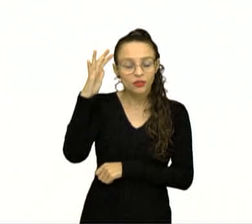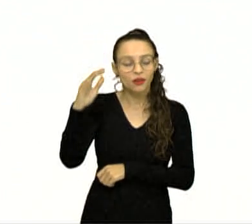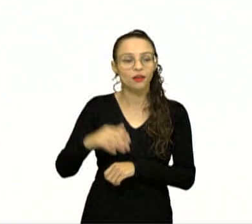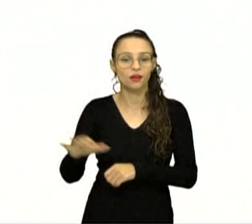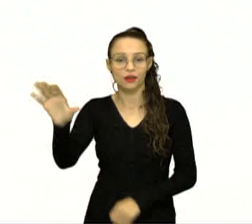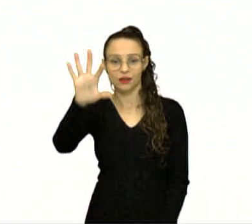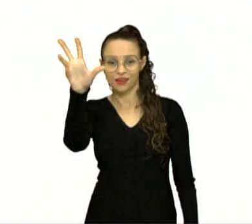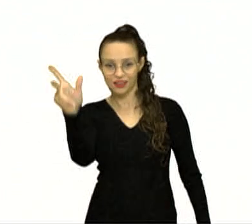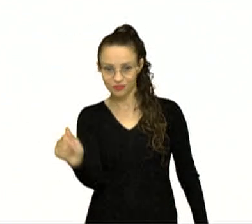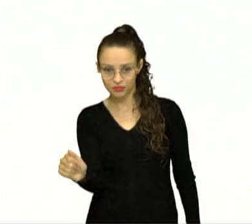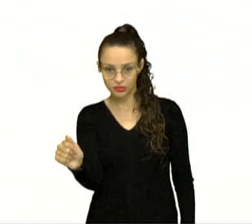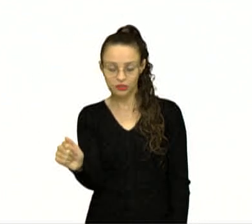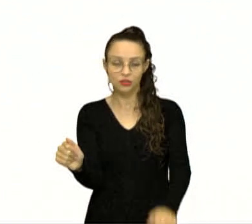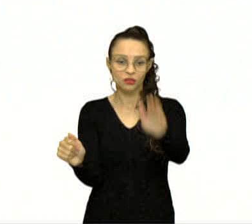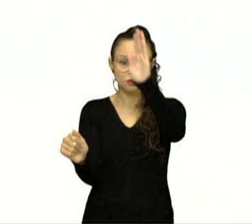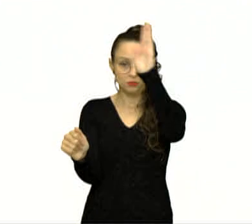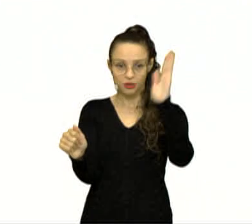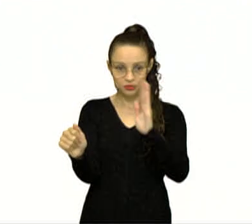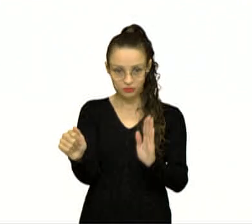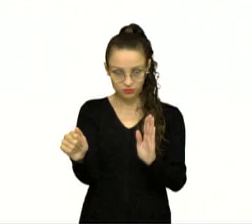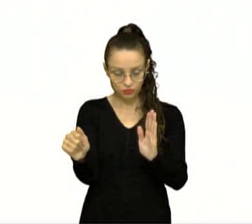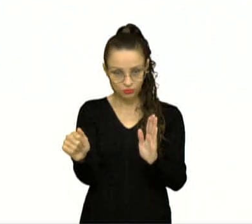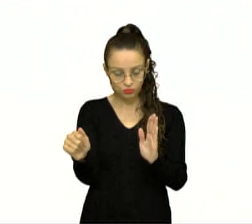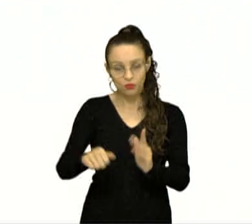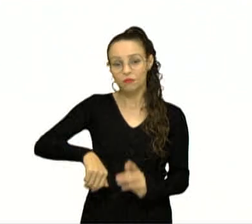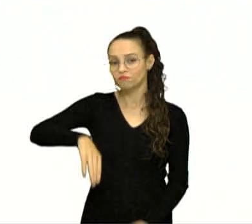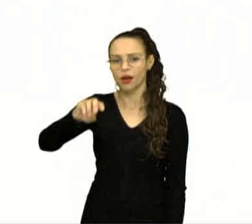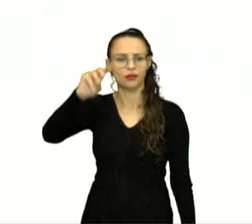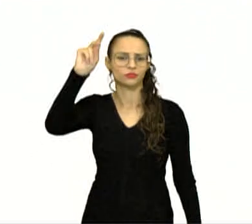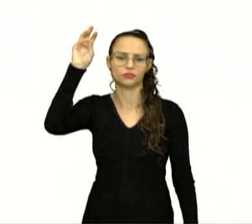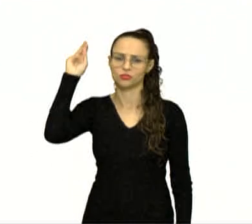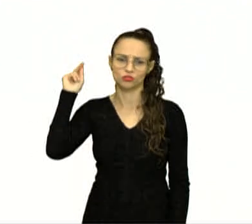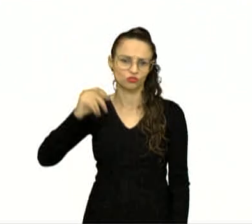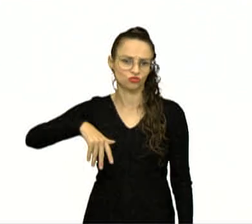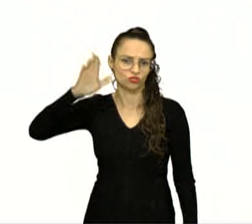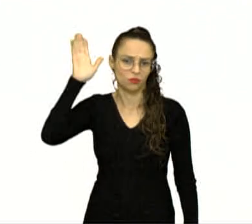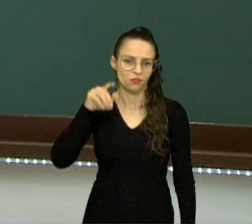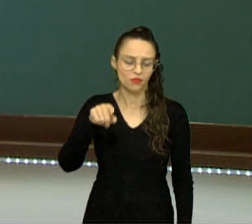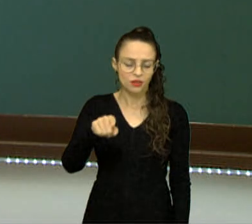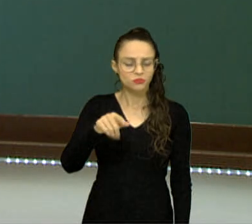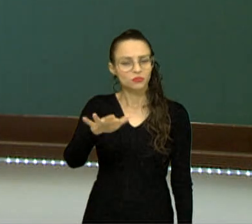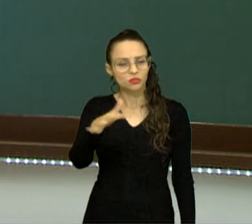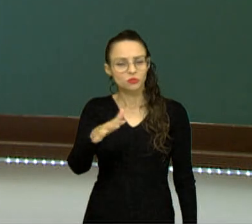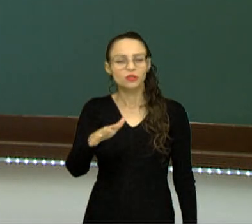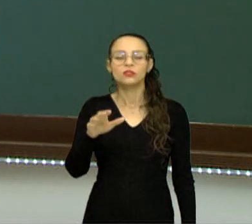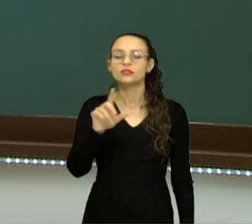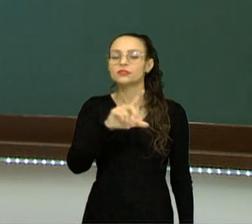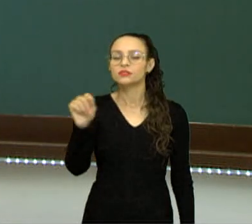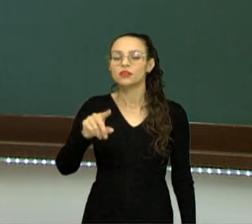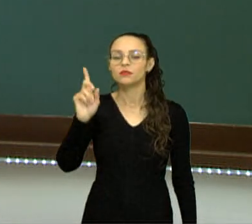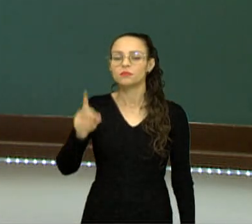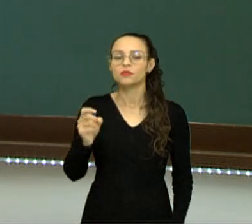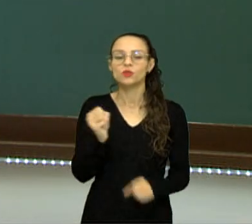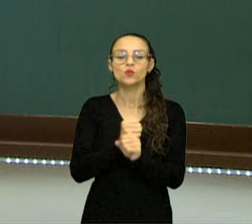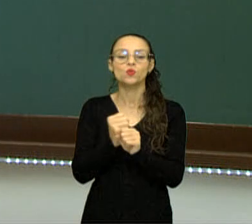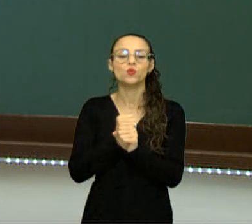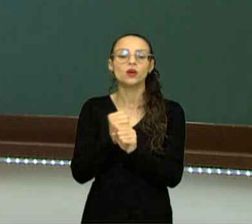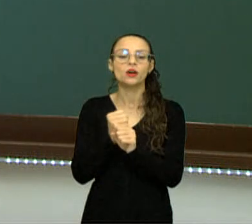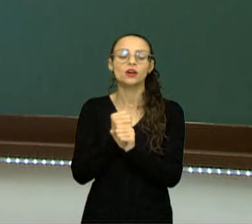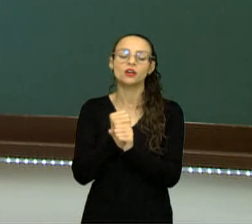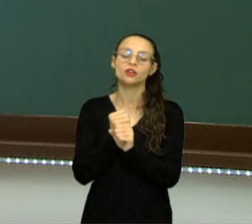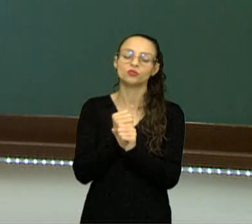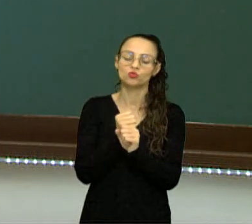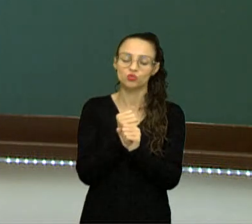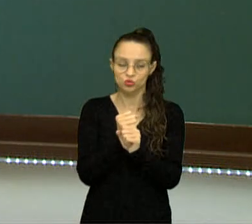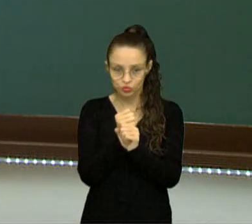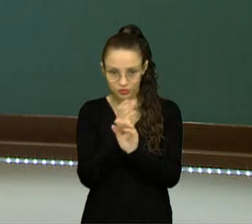África-Brasil, que são mais antiga ainda que essas rotas, aproximadamente 100 mil anos antes de Cristo, a partir